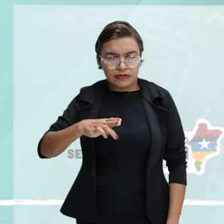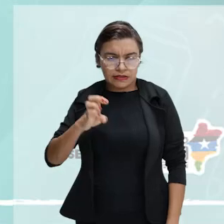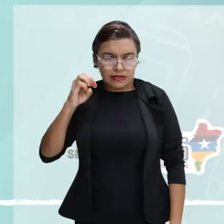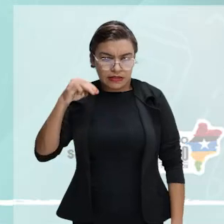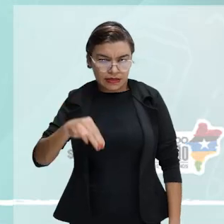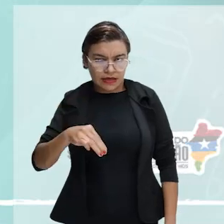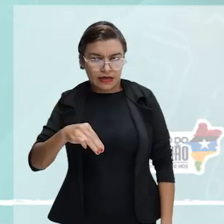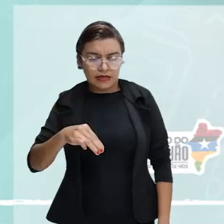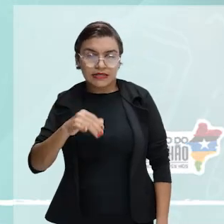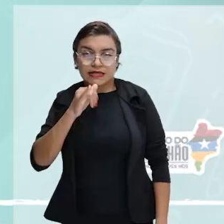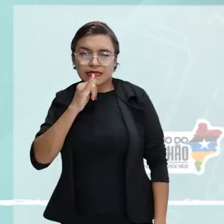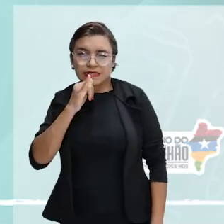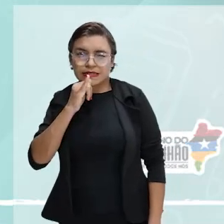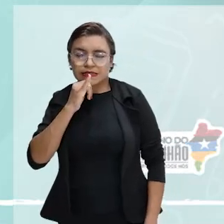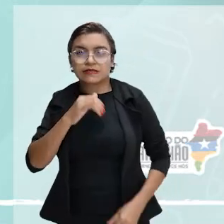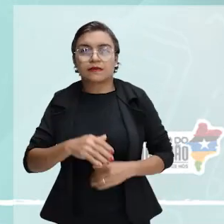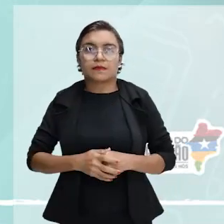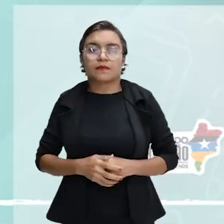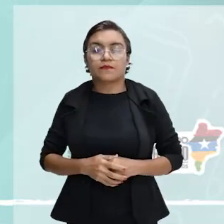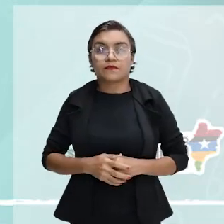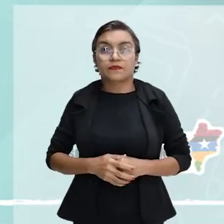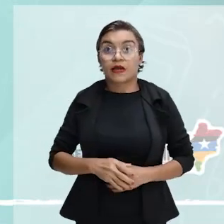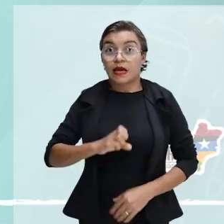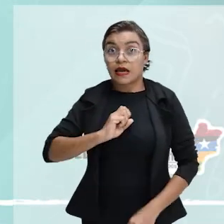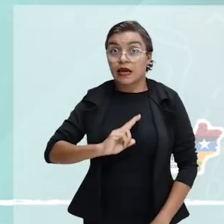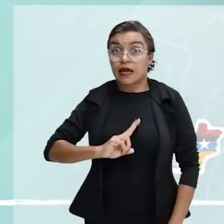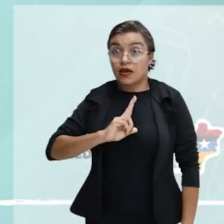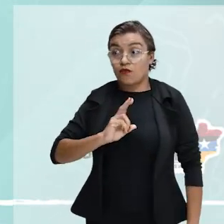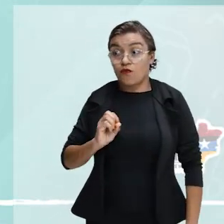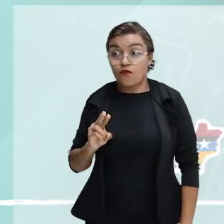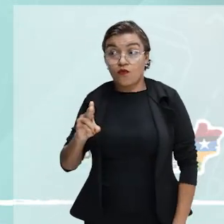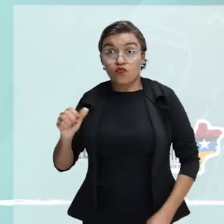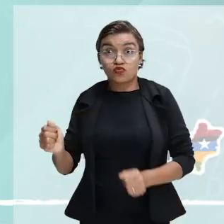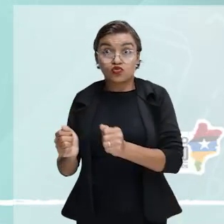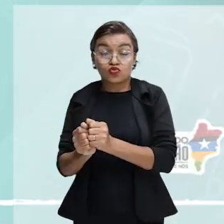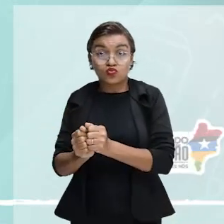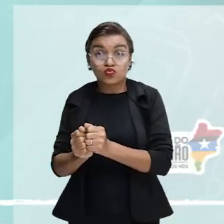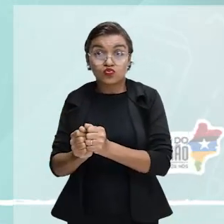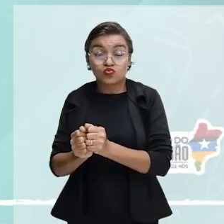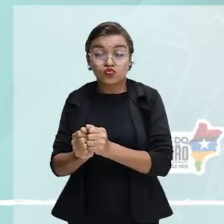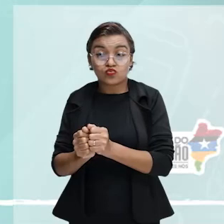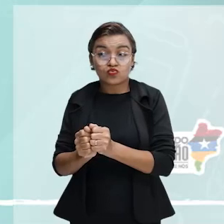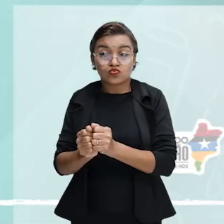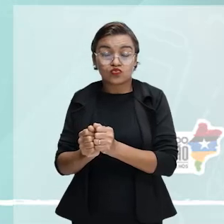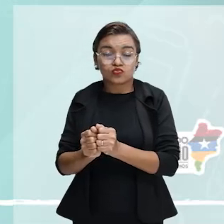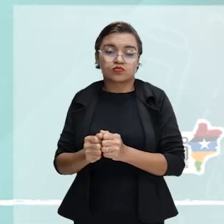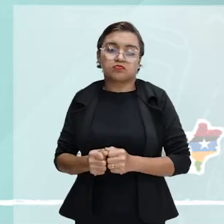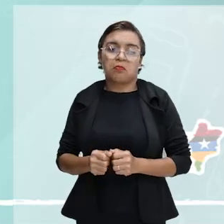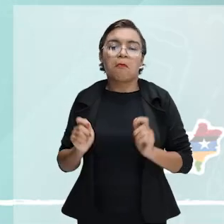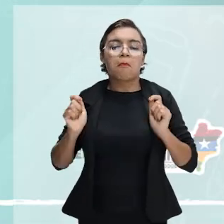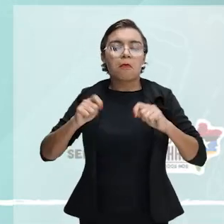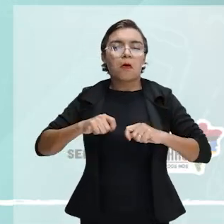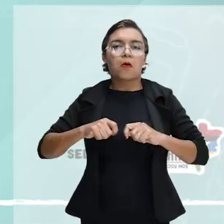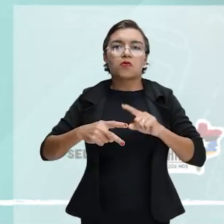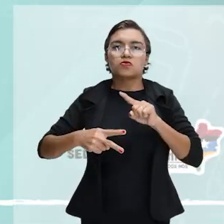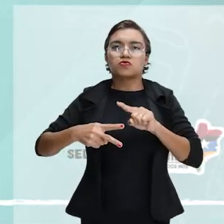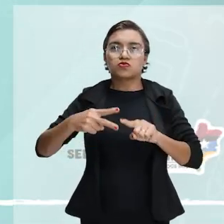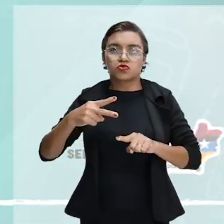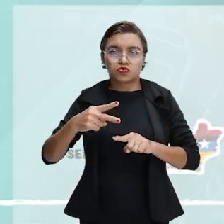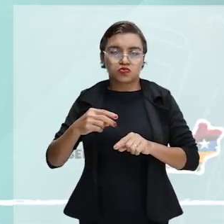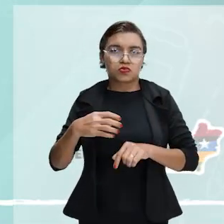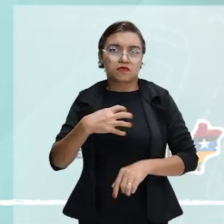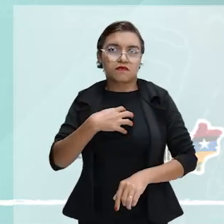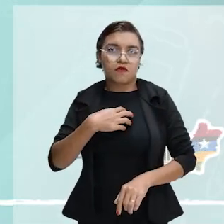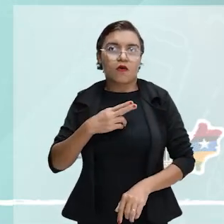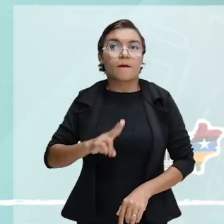dizer, sou eu que vou contigo ou sou eu quem vai contigo. Eu posso usar as duas formas, porque o quem eu posso